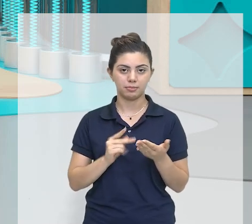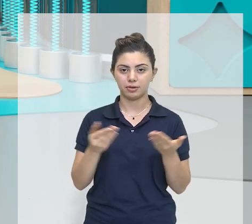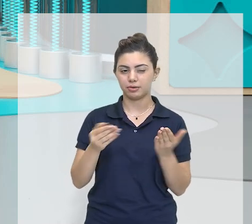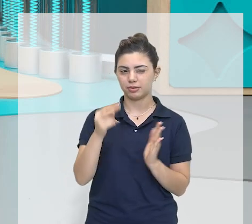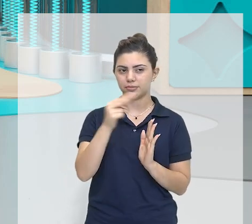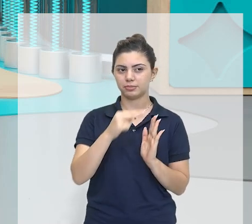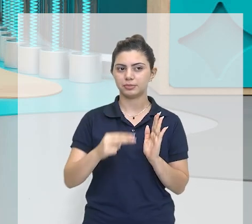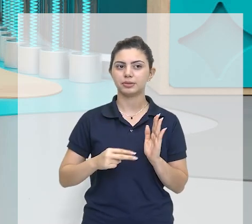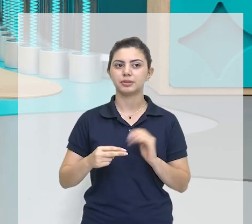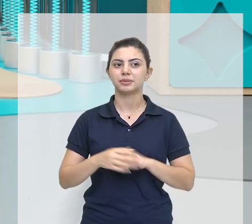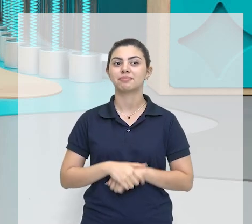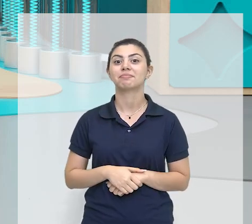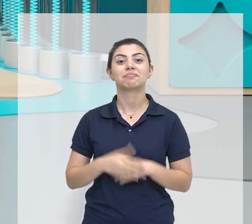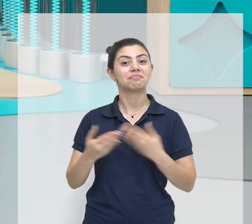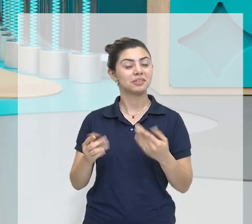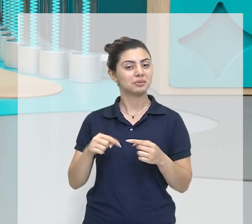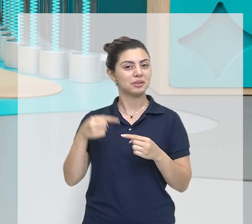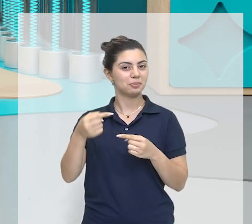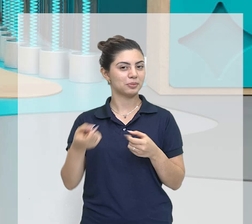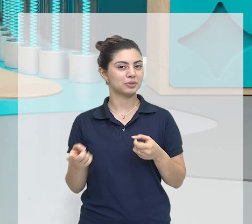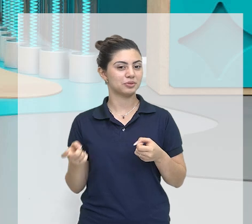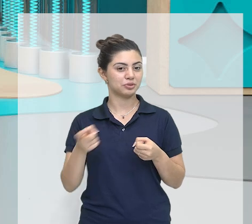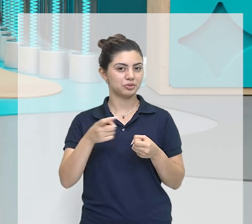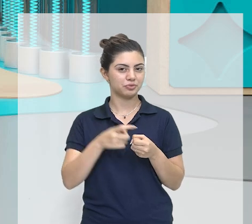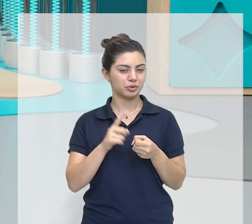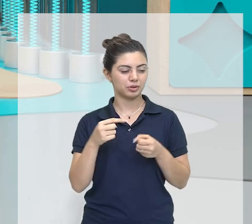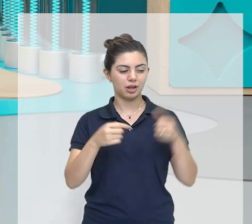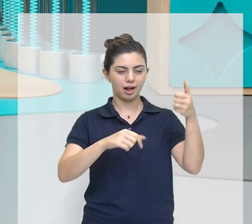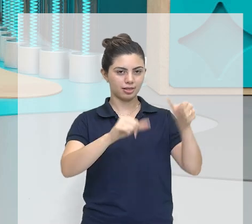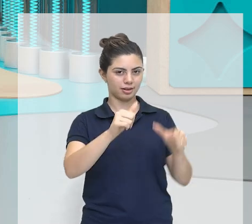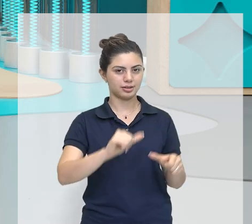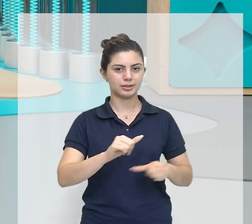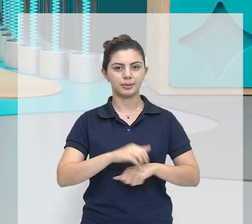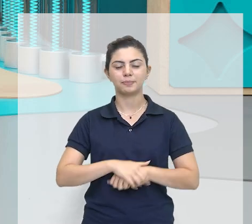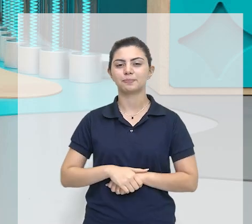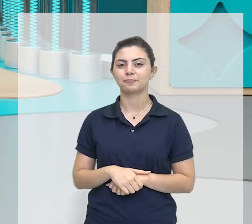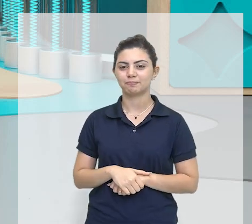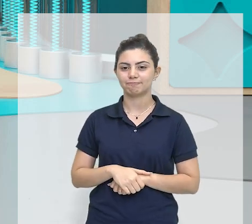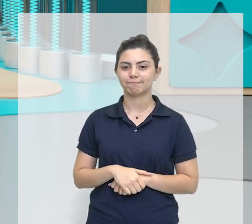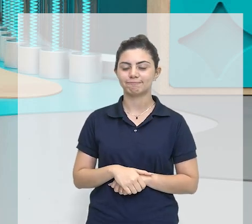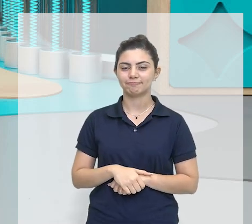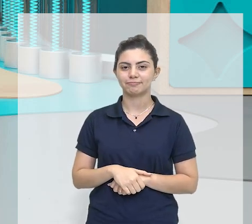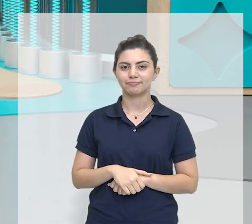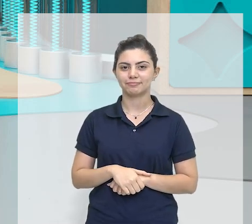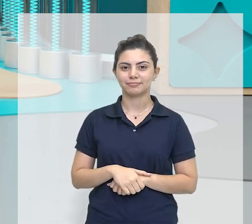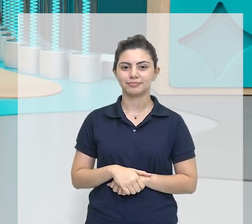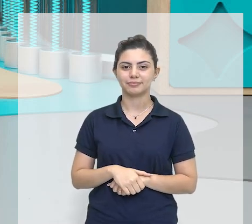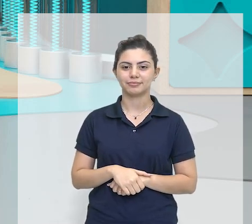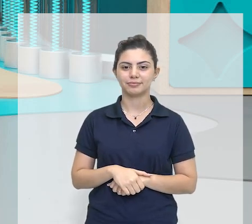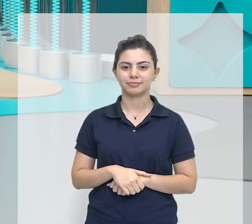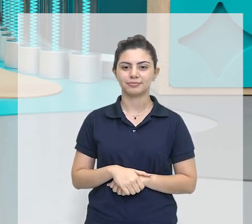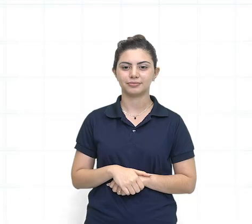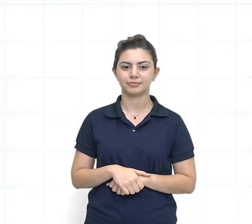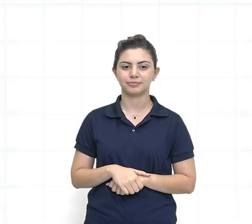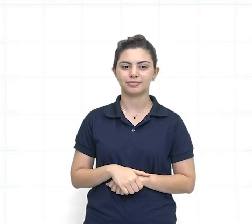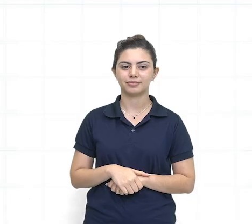off, e depois a gente retorna para fazermos a análise desse poema. Seguimos aí, vamos lá.